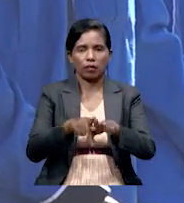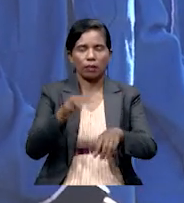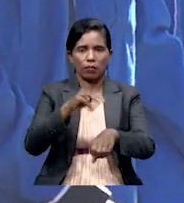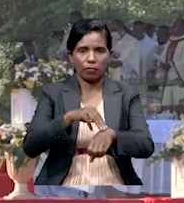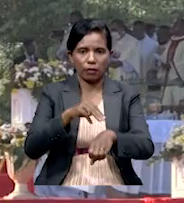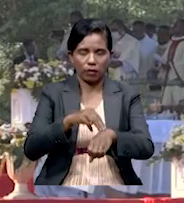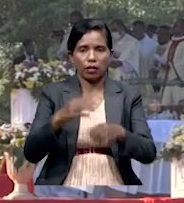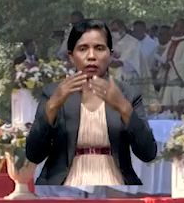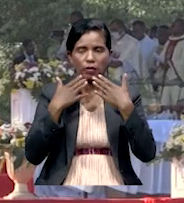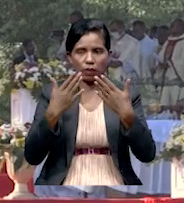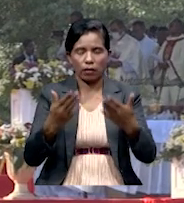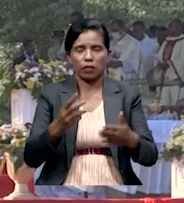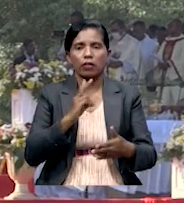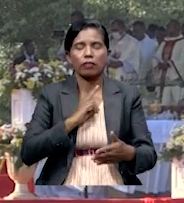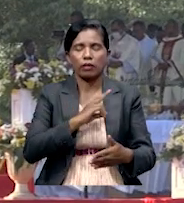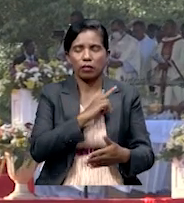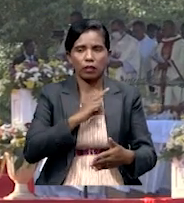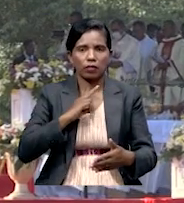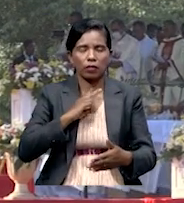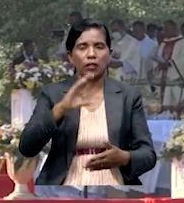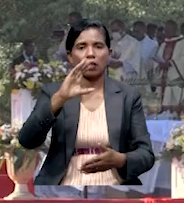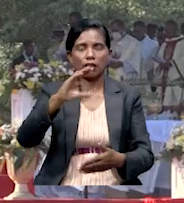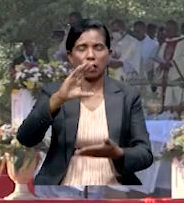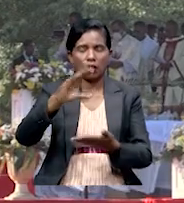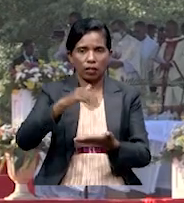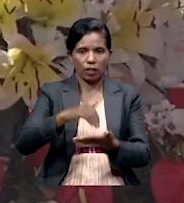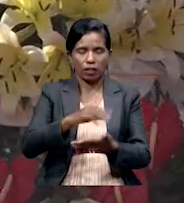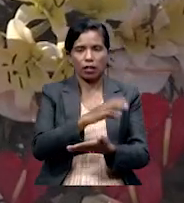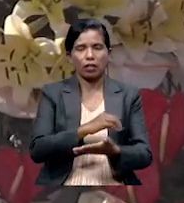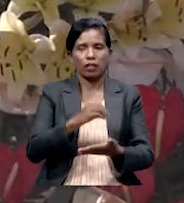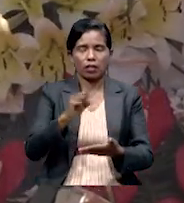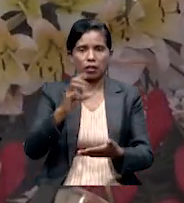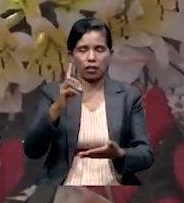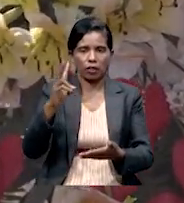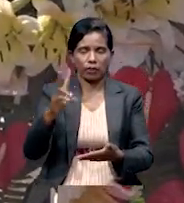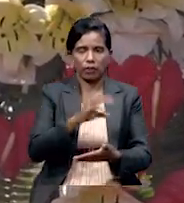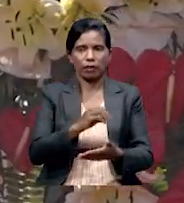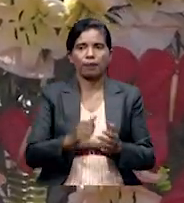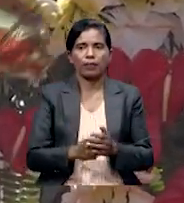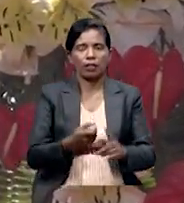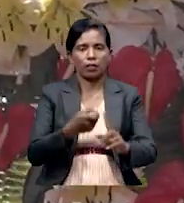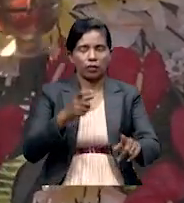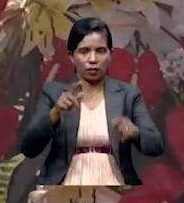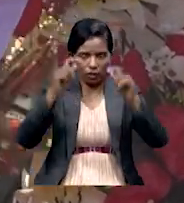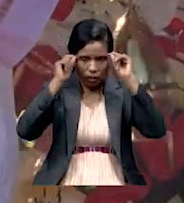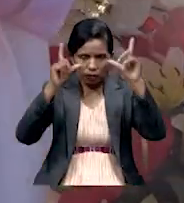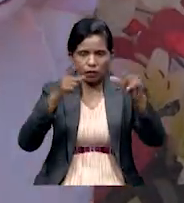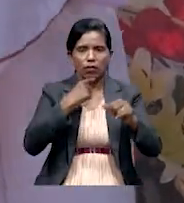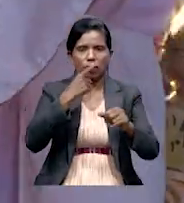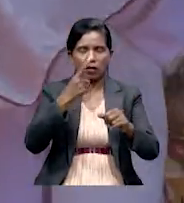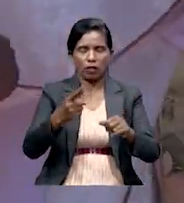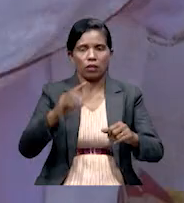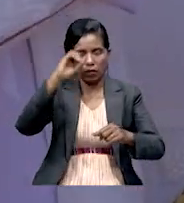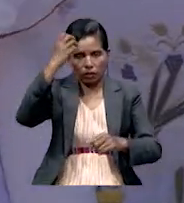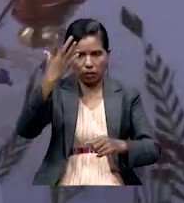Dom Virgilio Cardeal do Carmo da Silva SDB e atasi tolu tersanem sacerdote husi Timor Ocidental negarante ho grasa